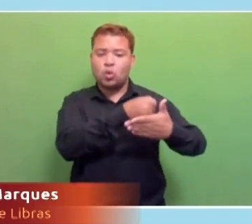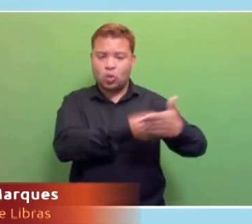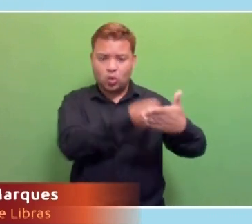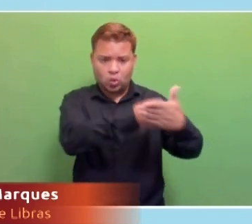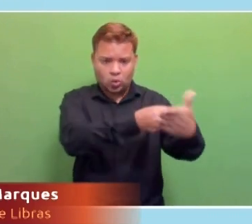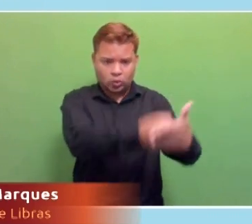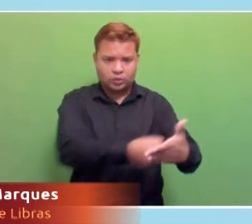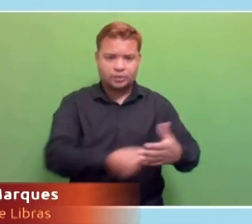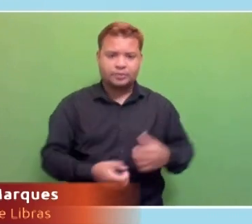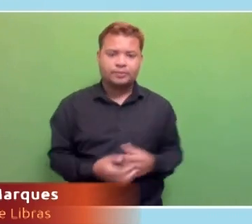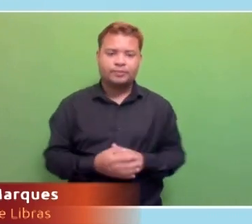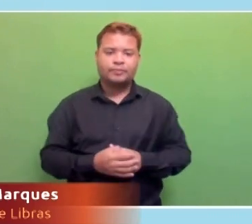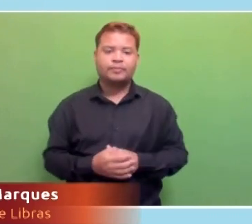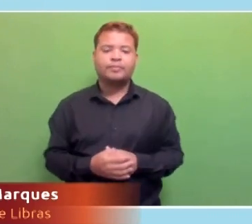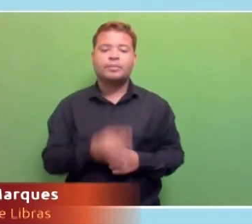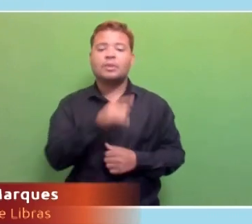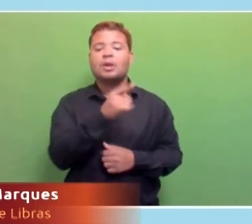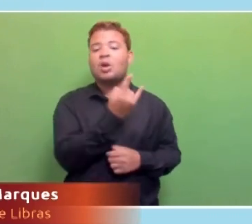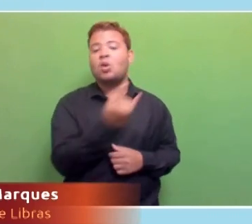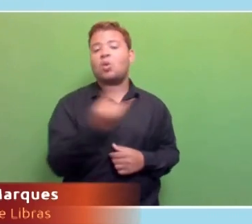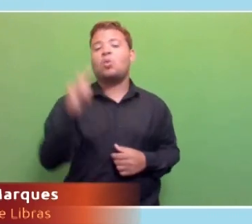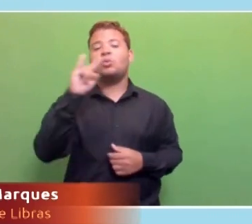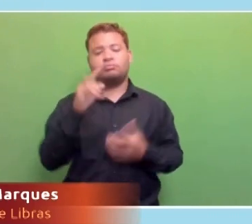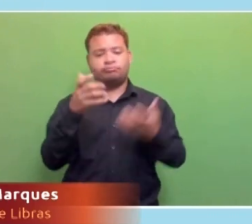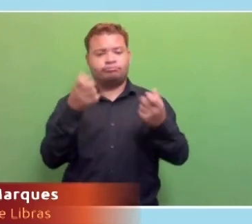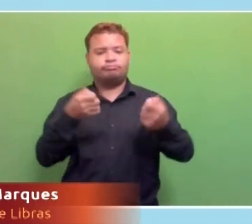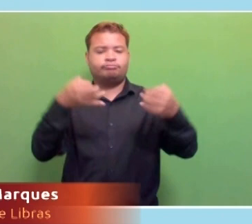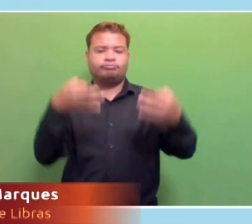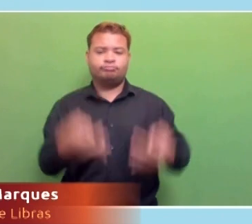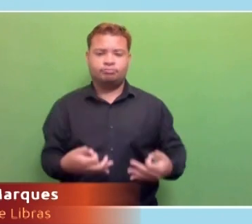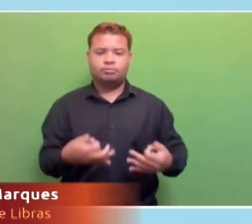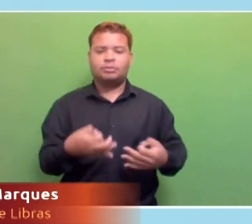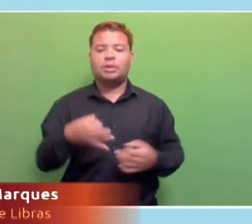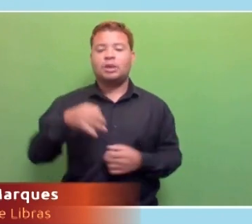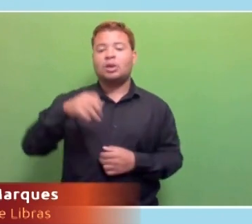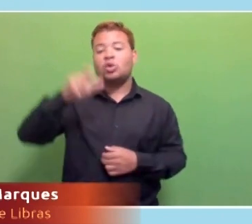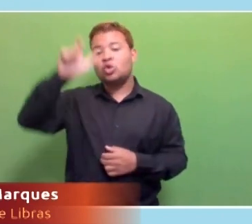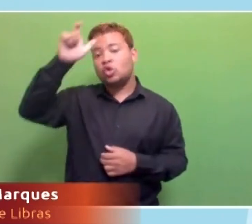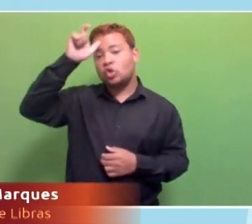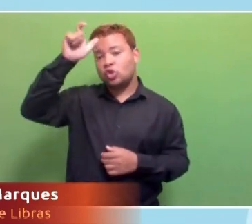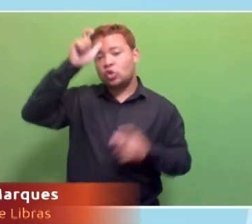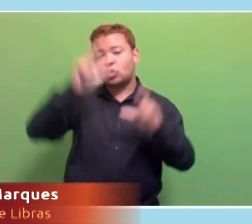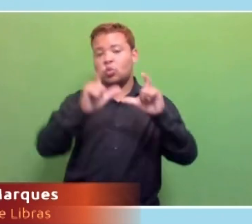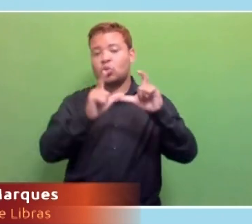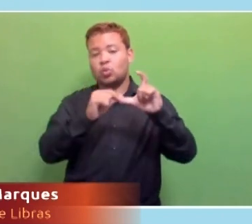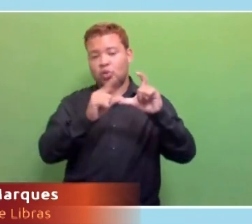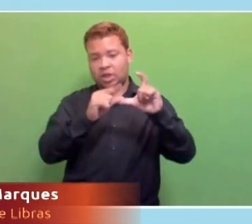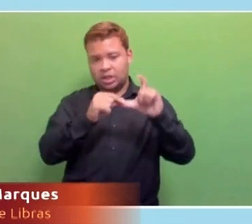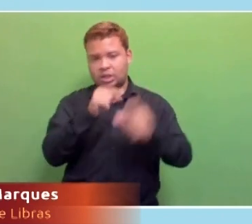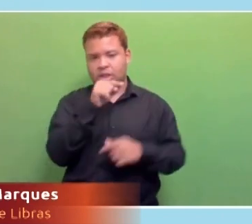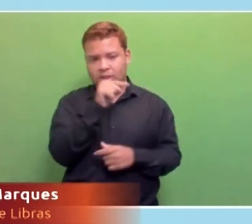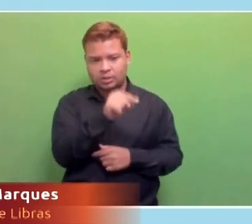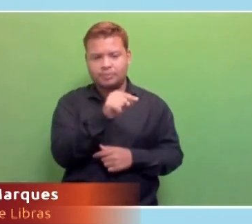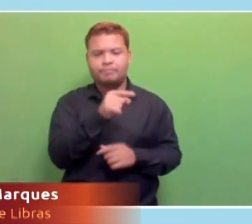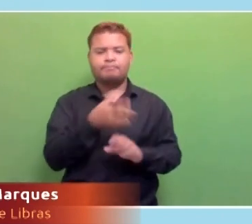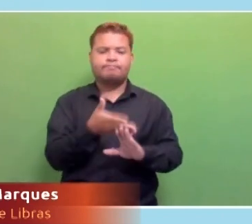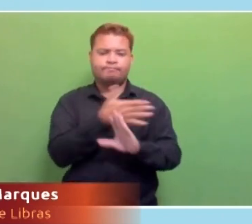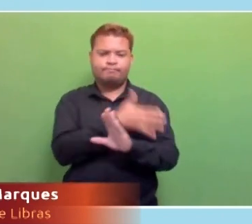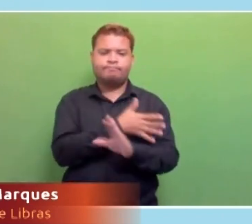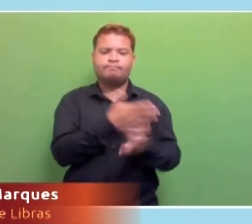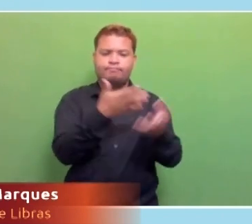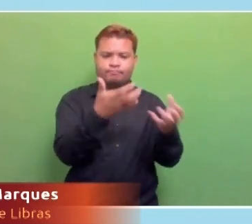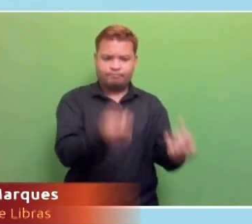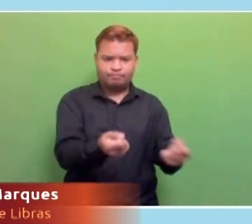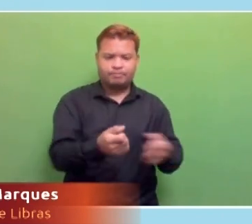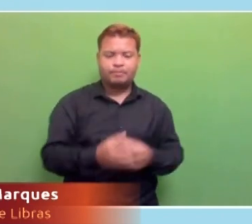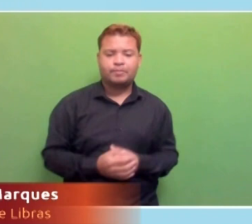na região. O último deles foi a Turquia de Erdogan, nos últimos dias, nas últimas horas. Então é